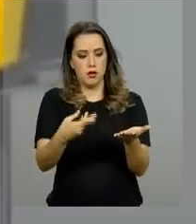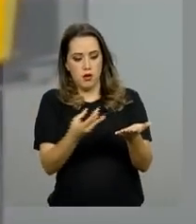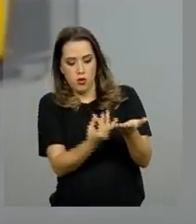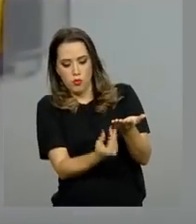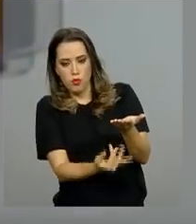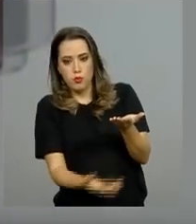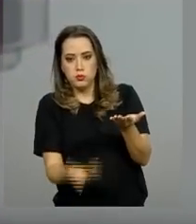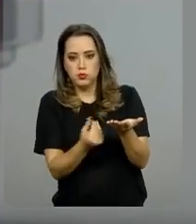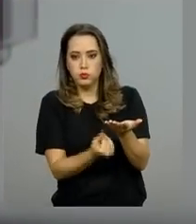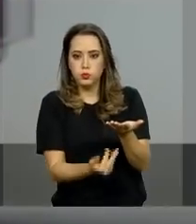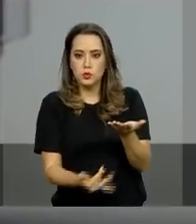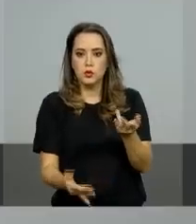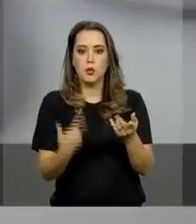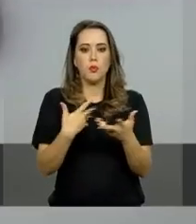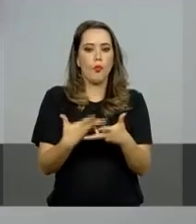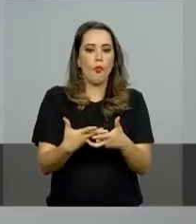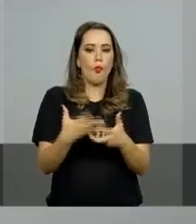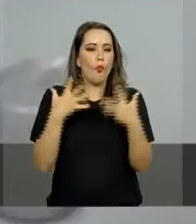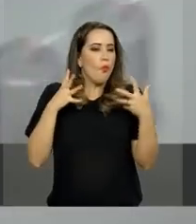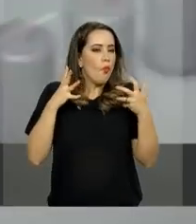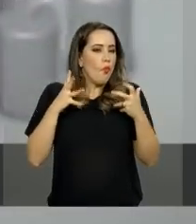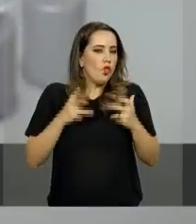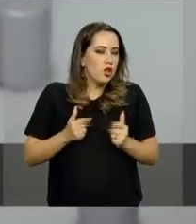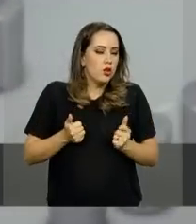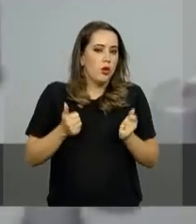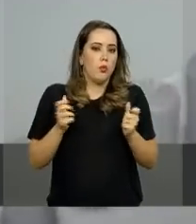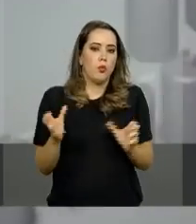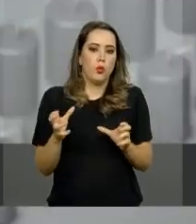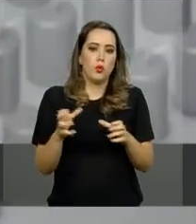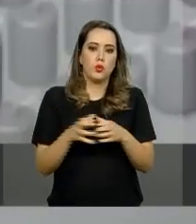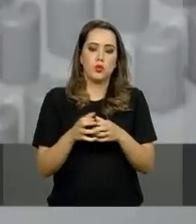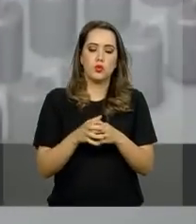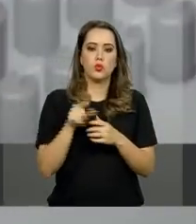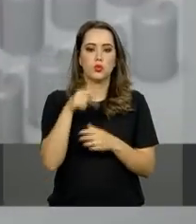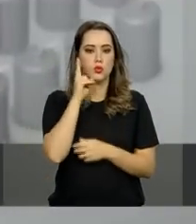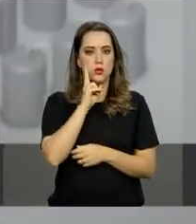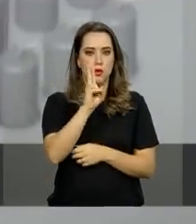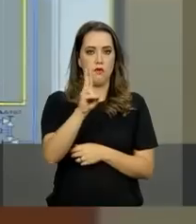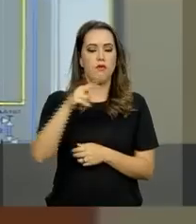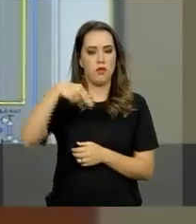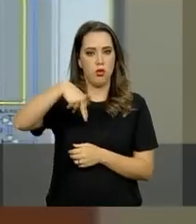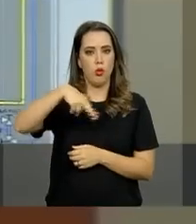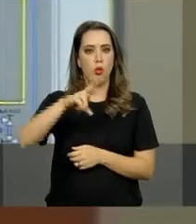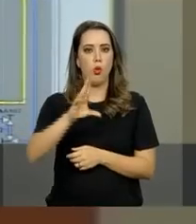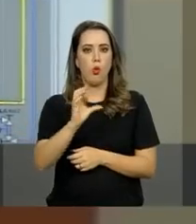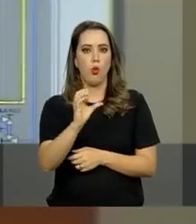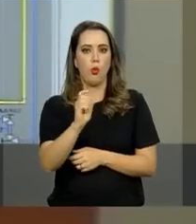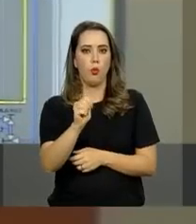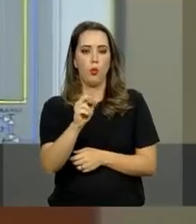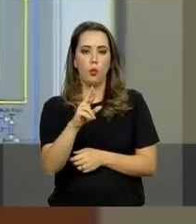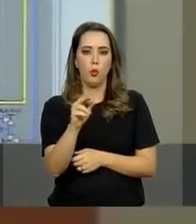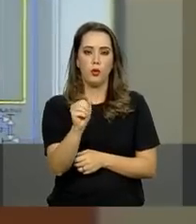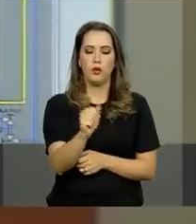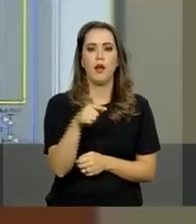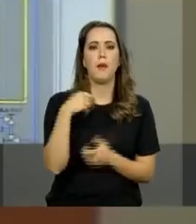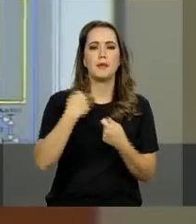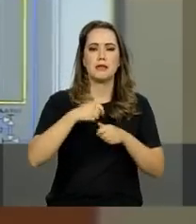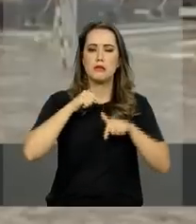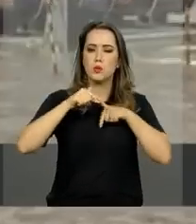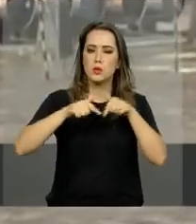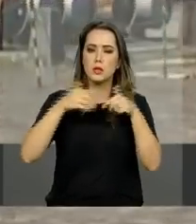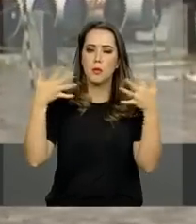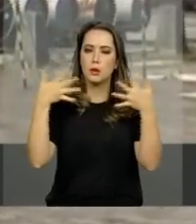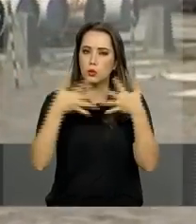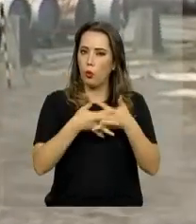é chegar no material mais puro e concentrado possível, do ponto de vista nuclear. Um trabalho que requer uma estrutura